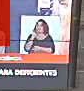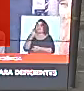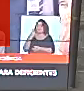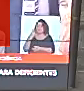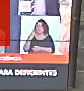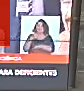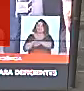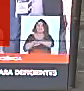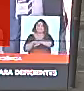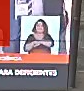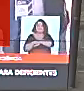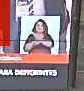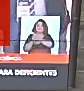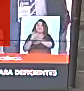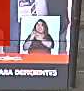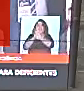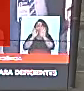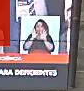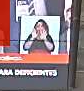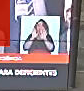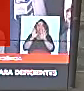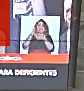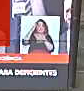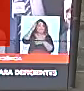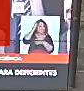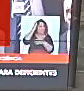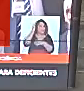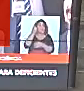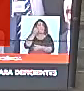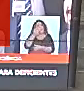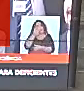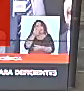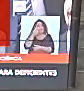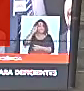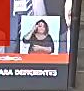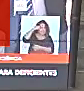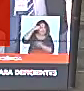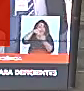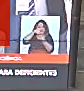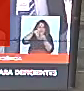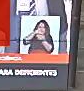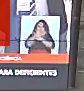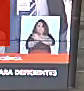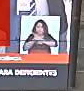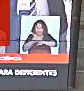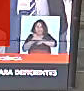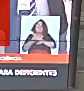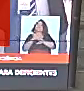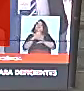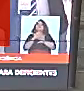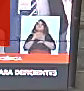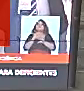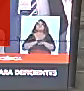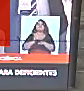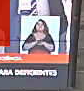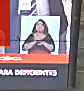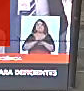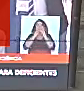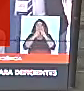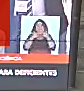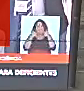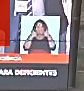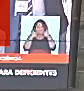cabelo quase preto, já um pouco branco, e estamos aí com um sorriso mais aberto e